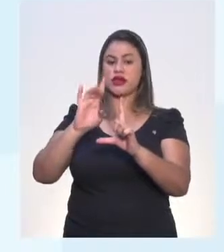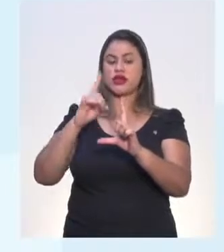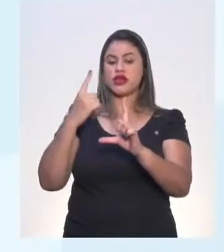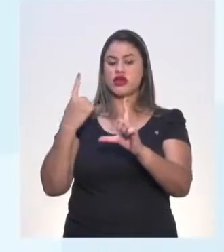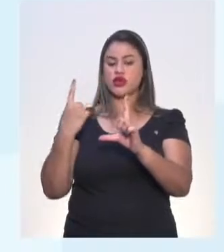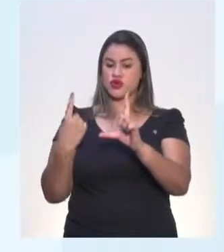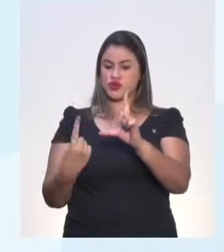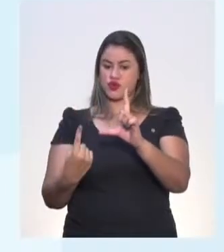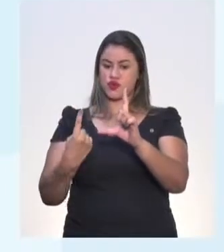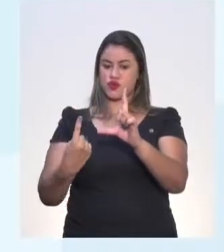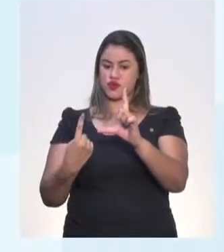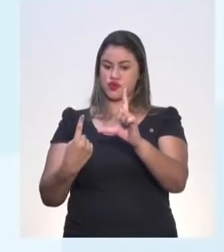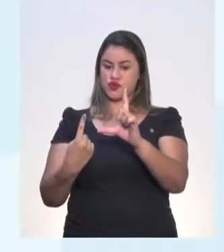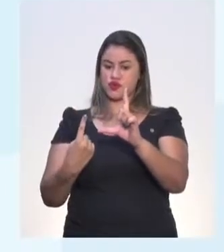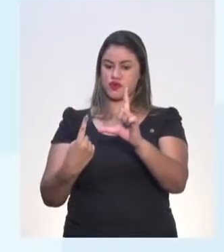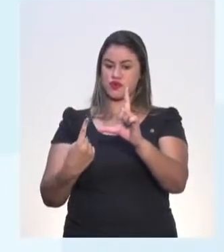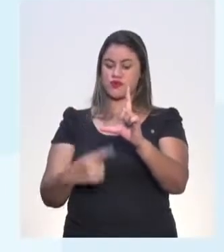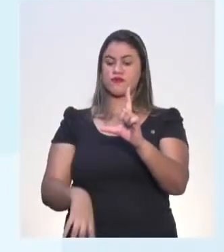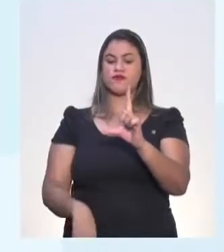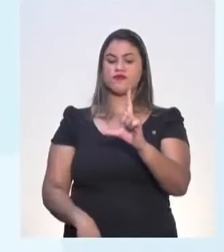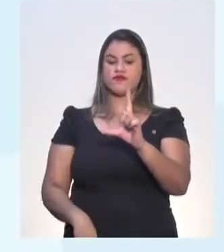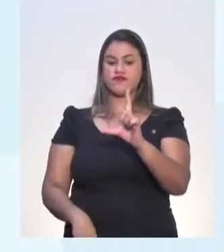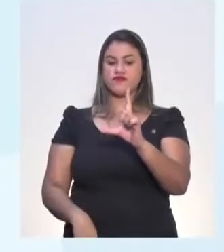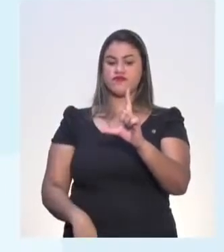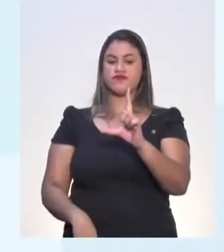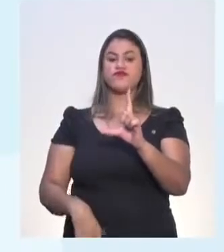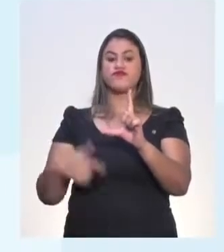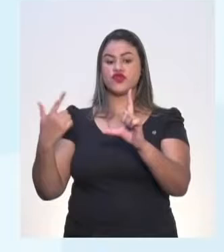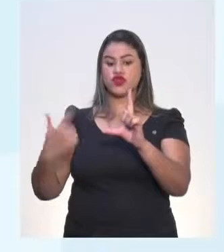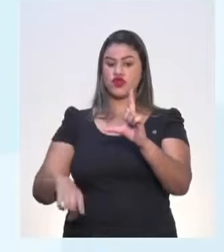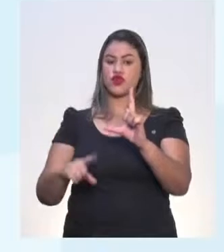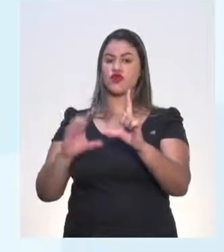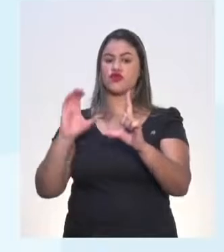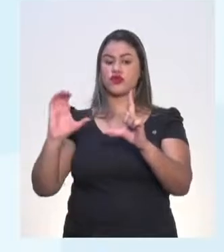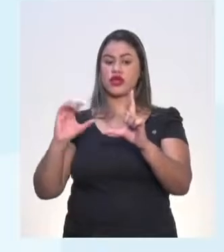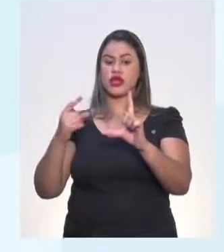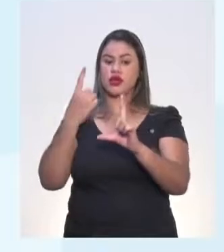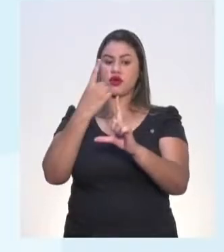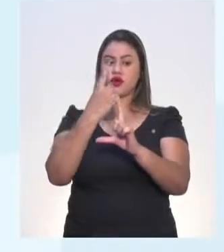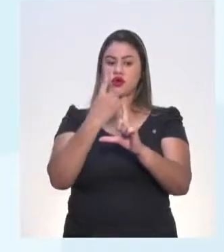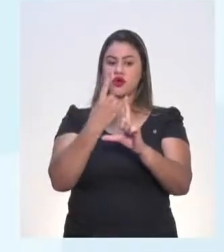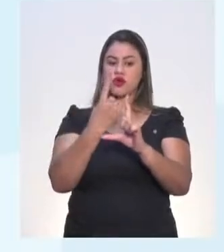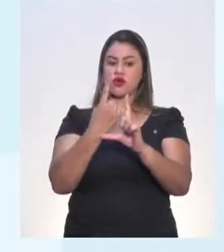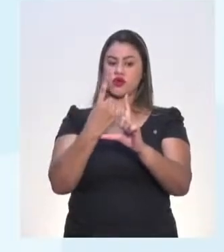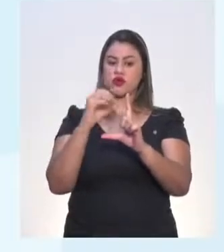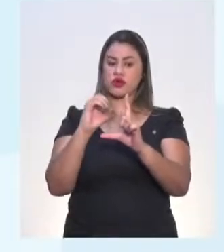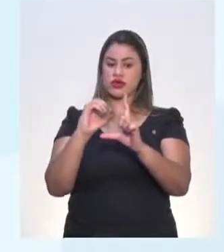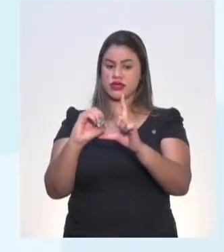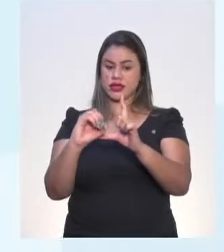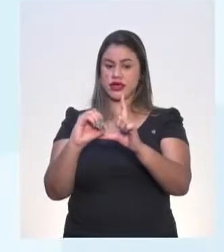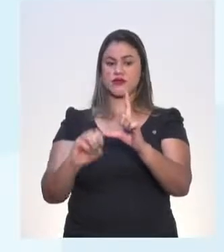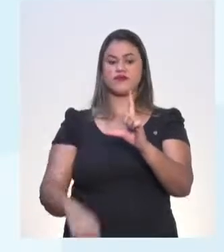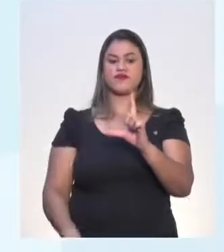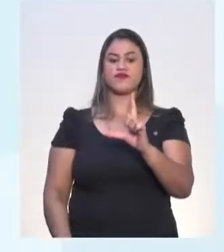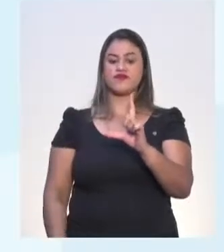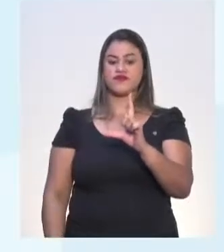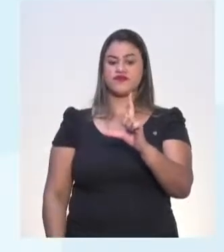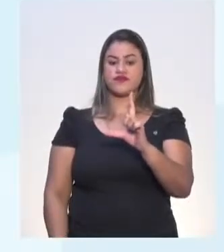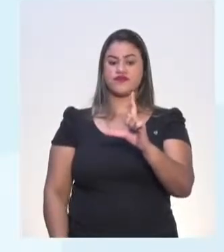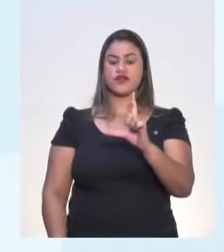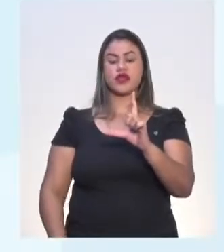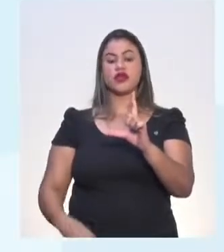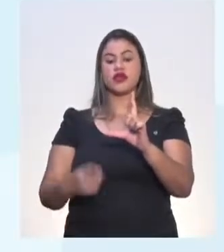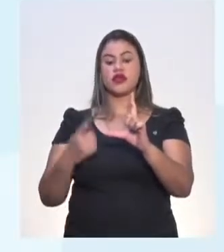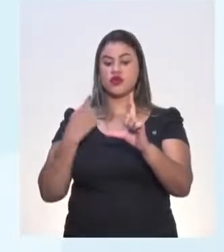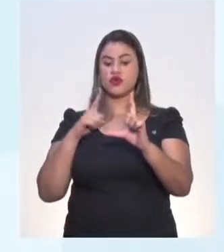y, eu tenho o ponto C, 1 e 0, como vocês estão observando, e o último ponto ali, 2 e menos